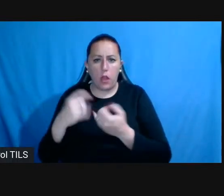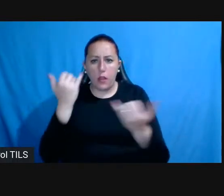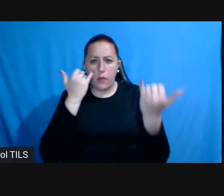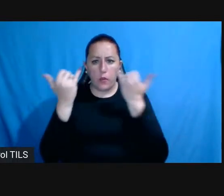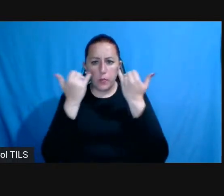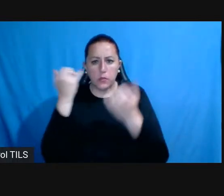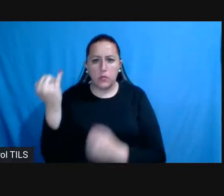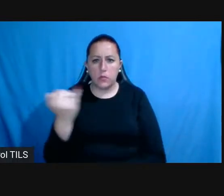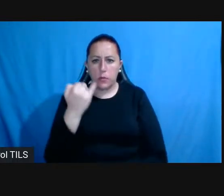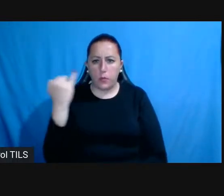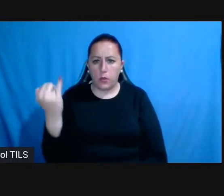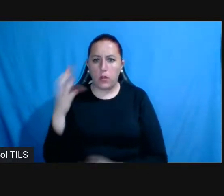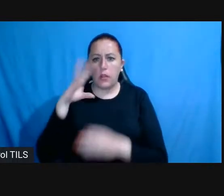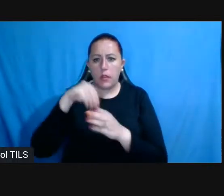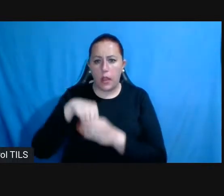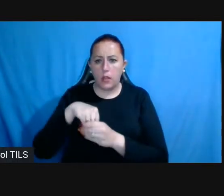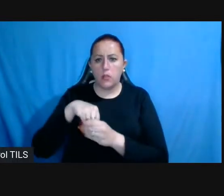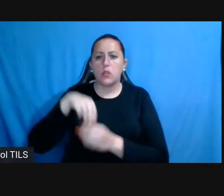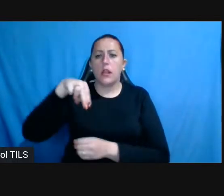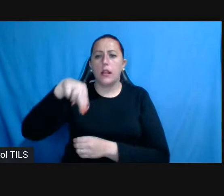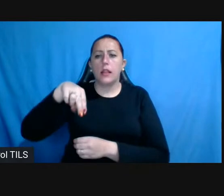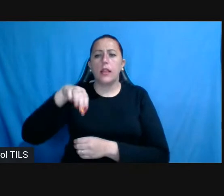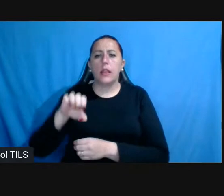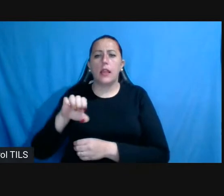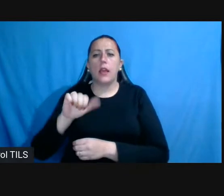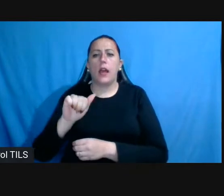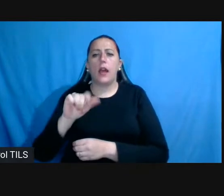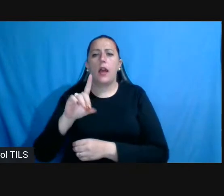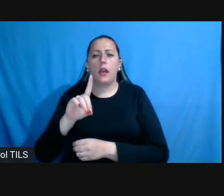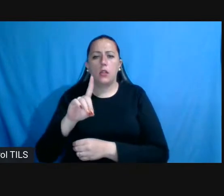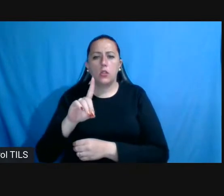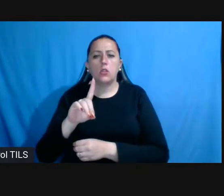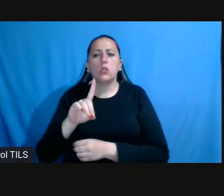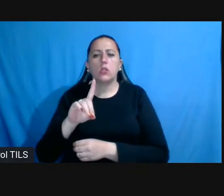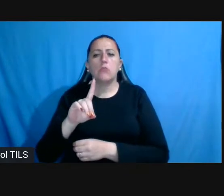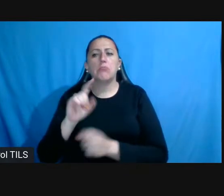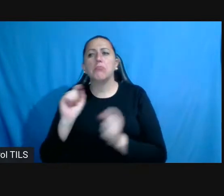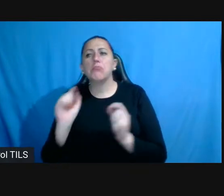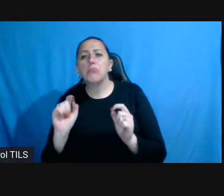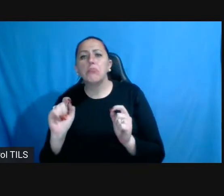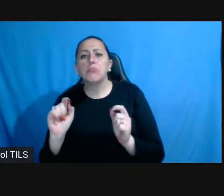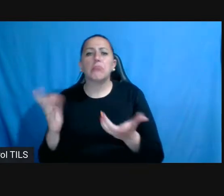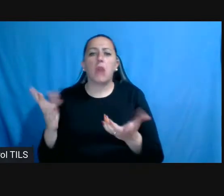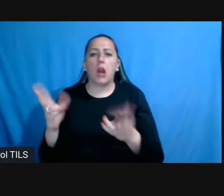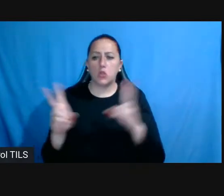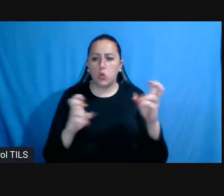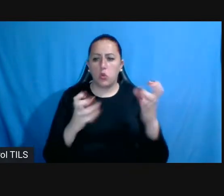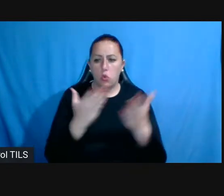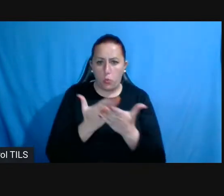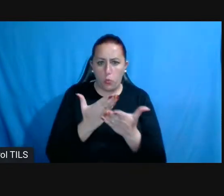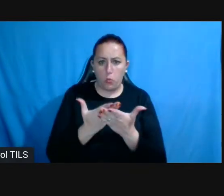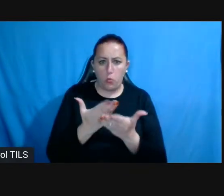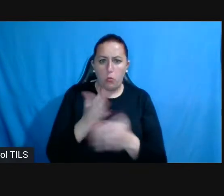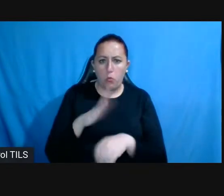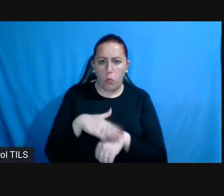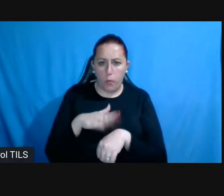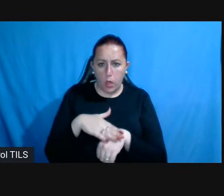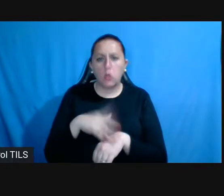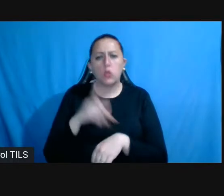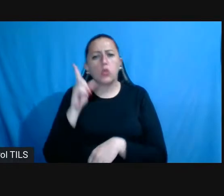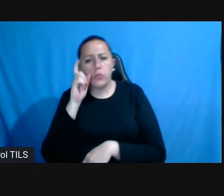informações como membro do NEAD com relação a esse momento mesmo que a gente tem com